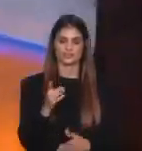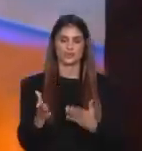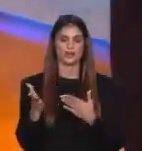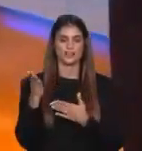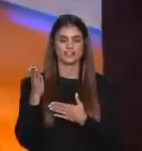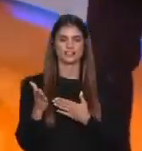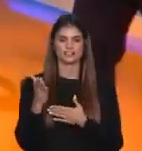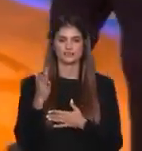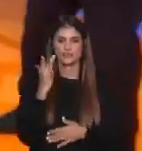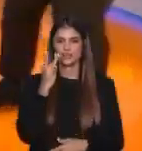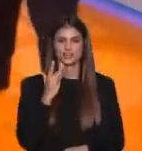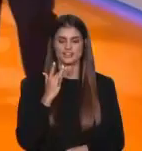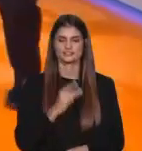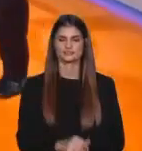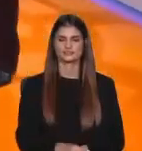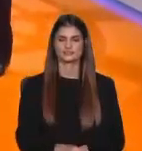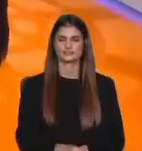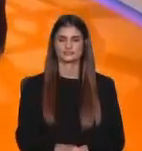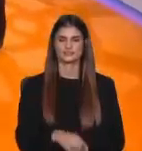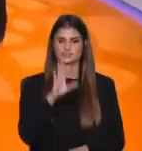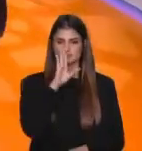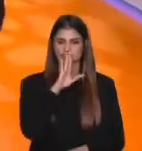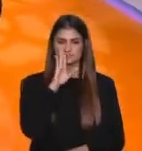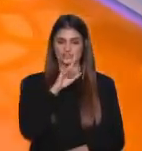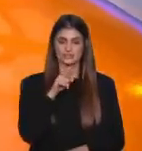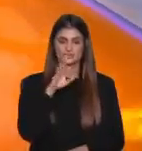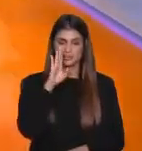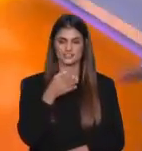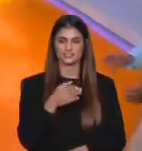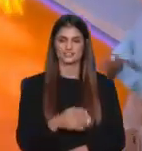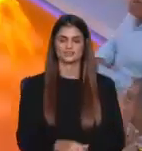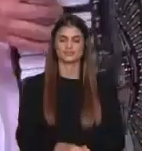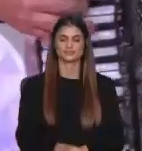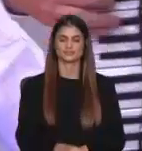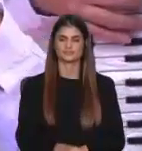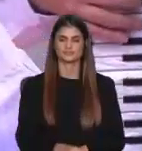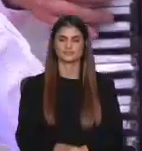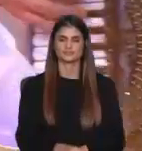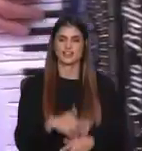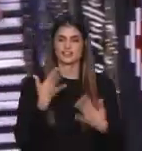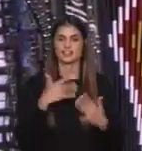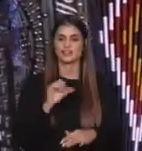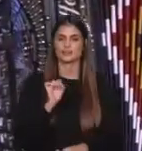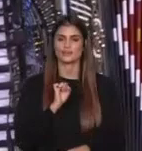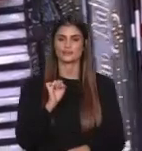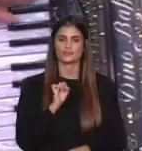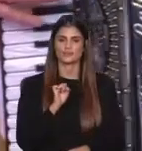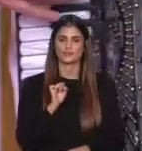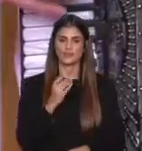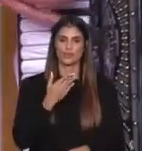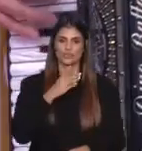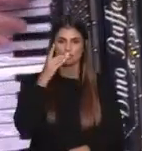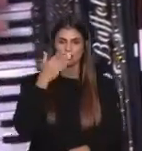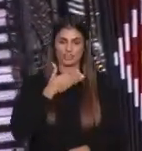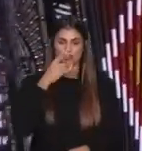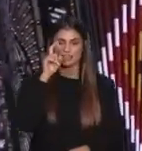bailar. Morena, ai se tu soubesses, a minha alegria era por um dia ser o